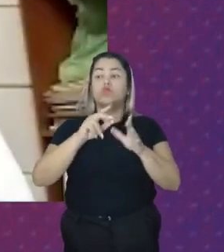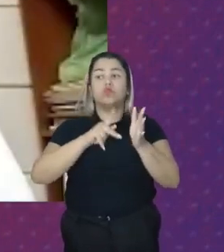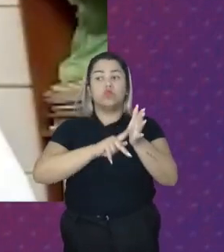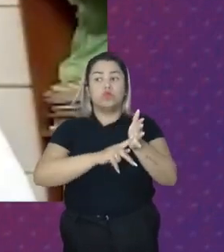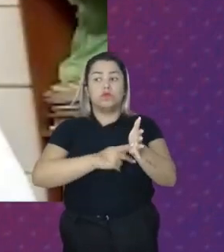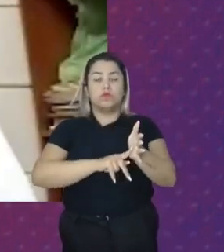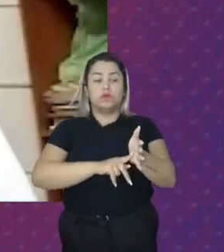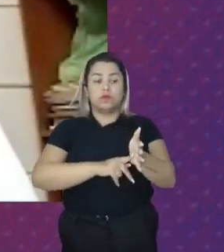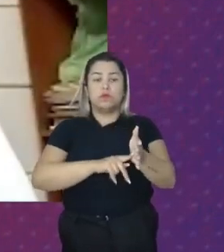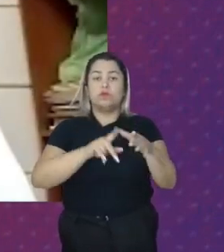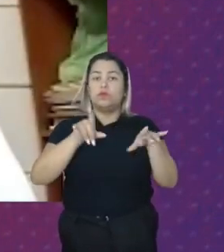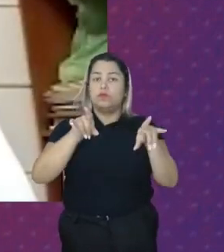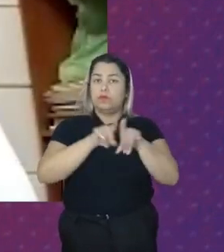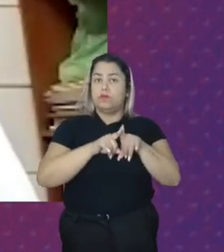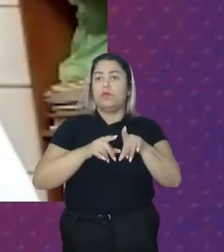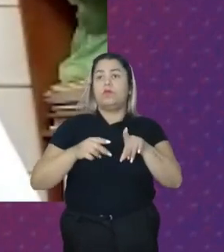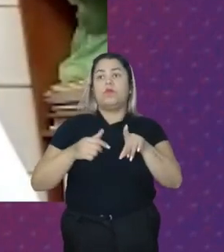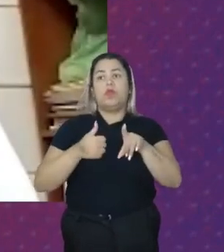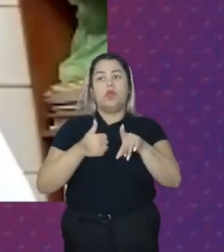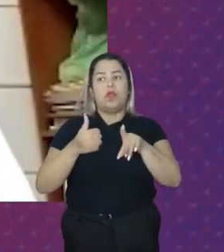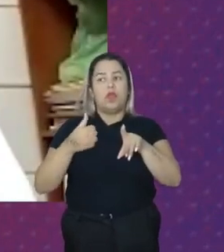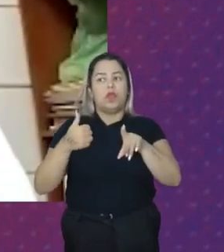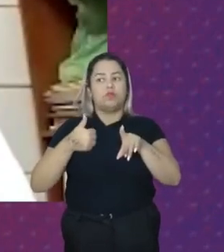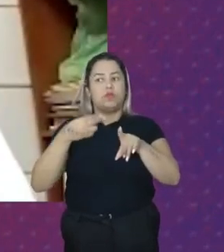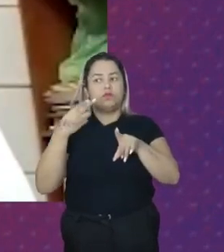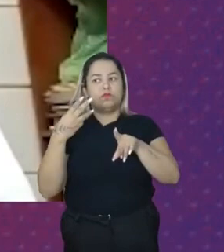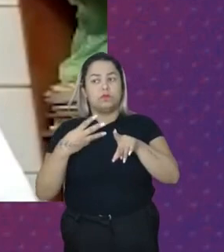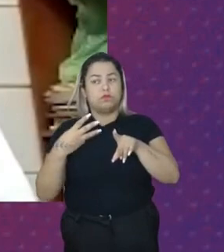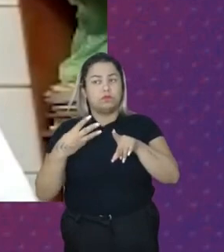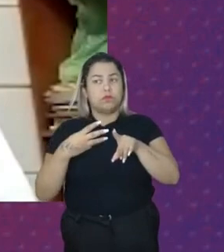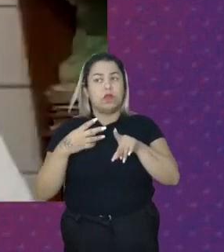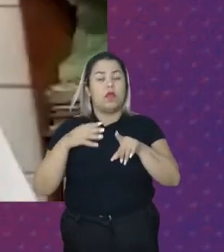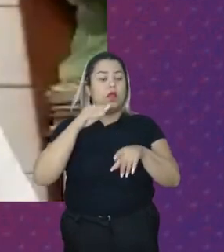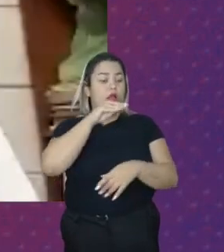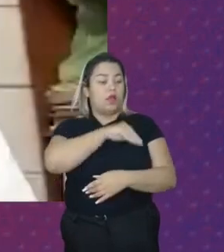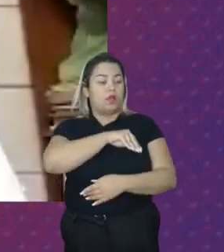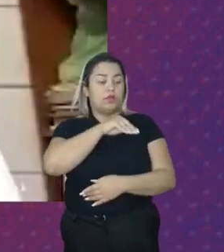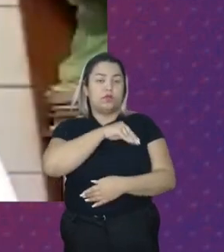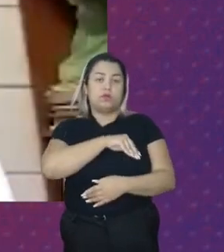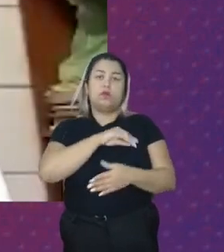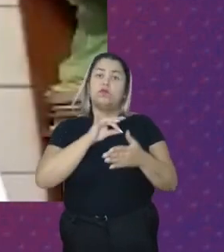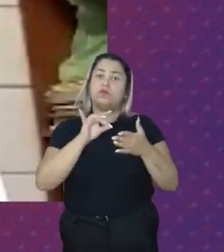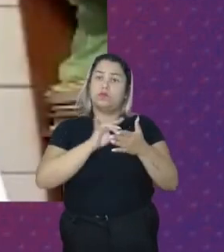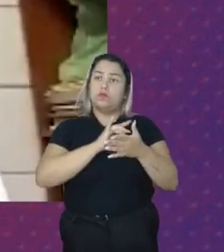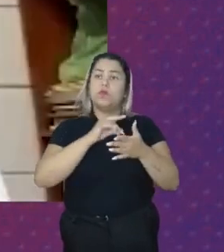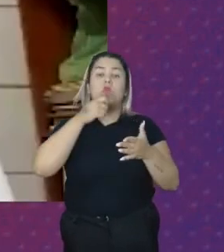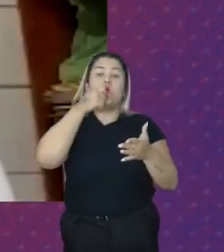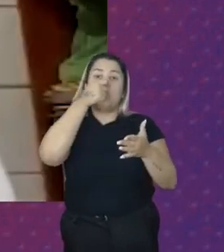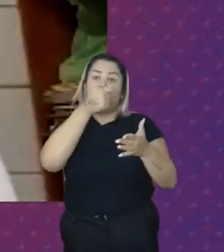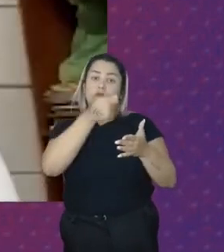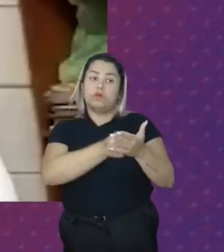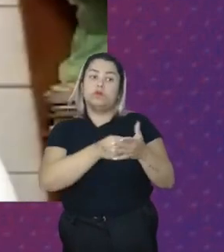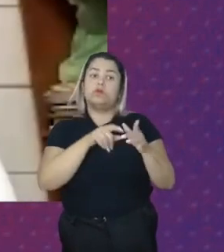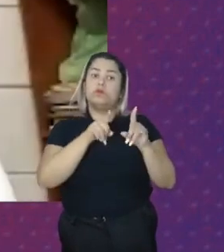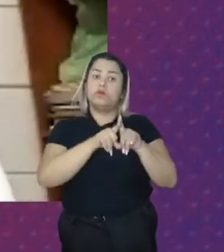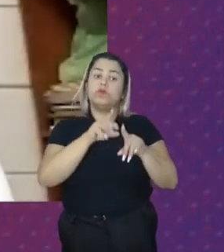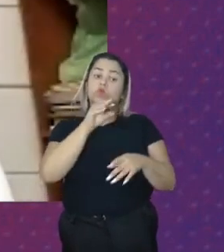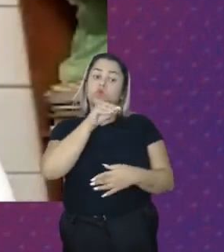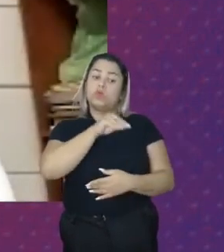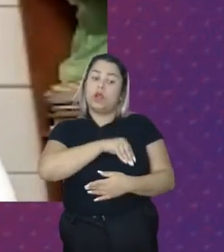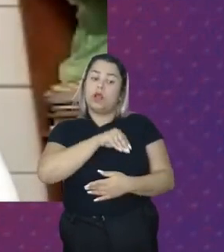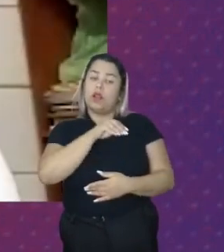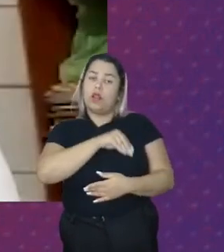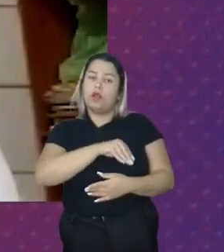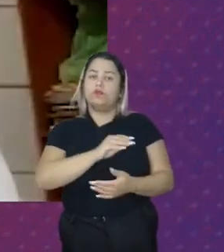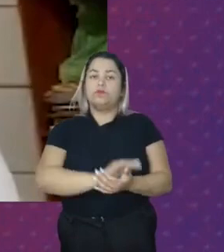Conquistamos O 13º salário A assinatura Da carteira Obrigatoriamente Ter que ser Com salário mínimo